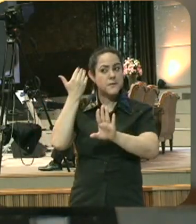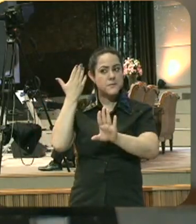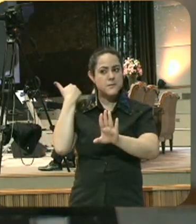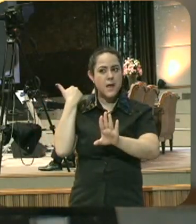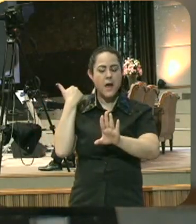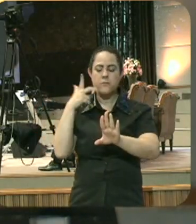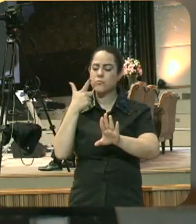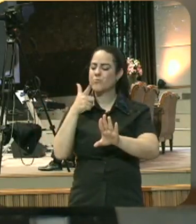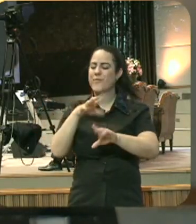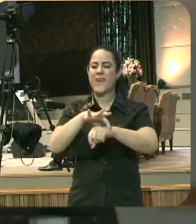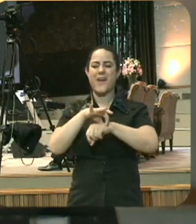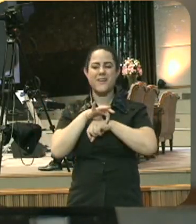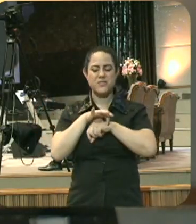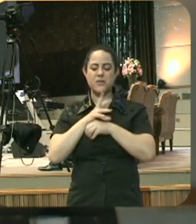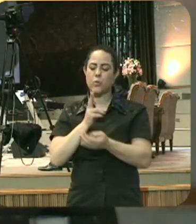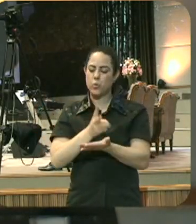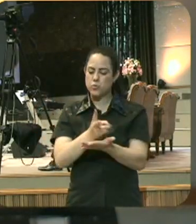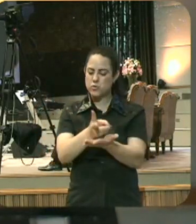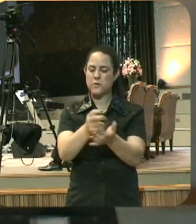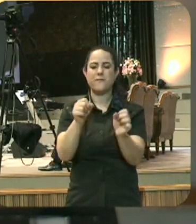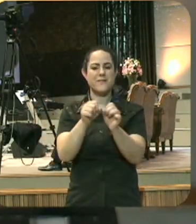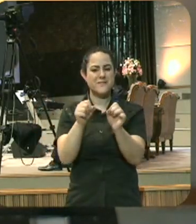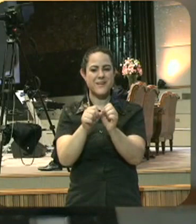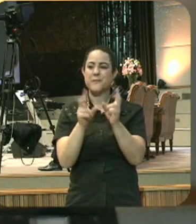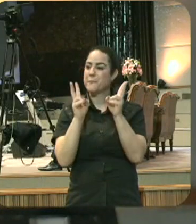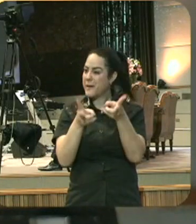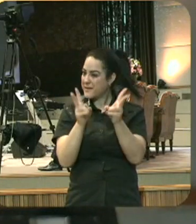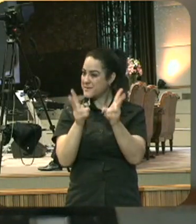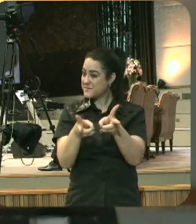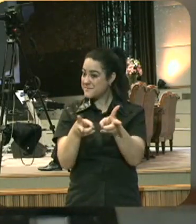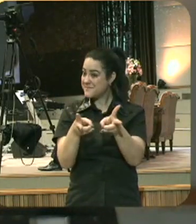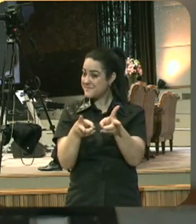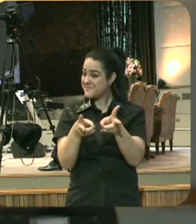passado não é garantia de que Ele vai continuar fazendo no futuro.